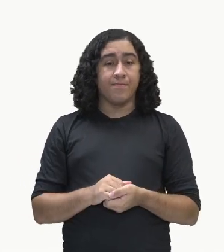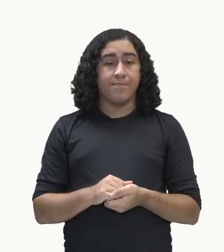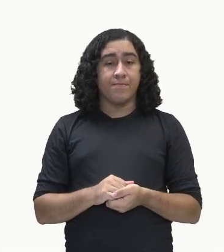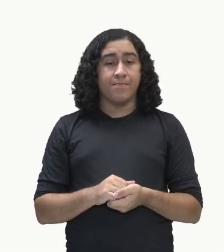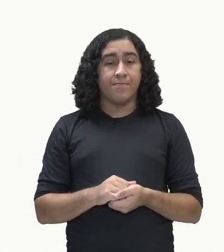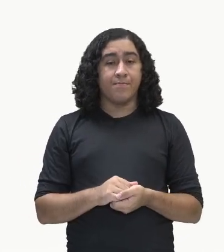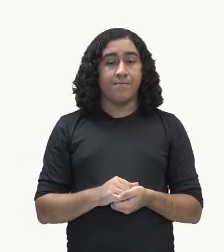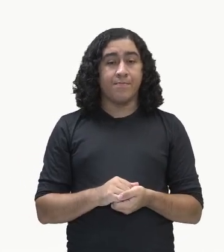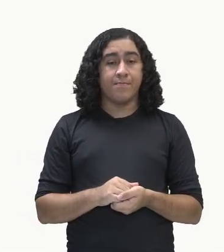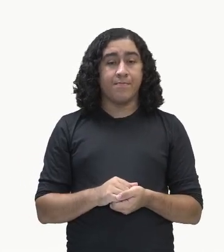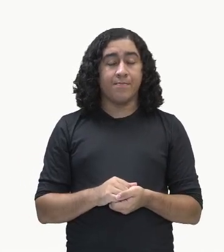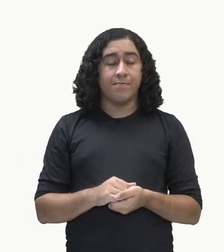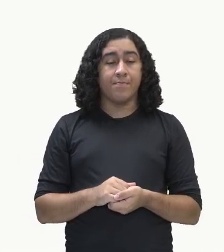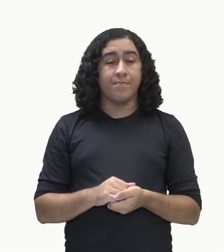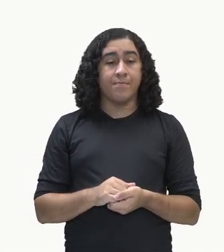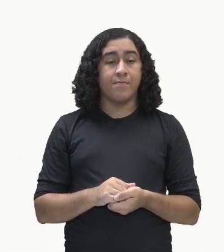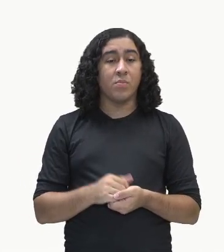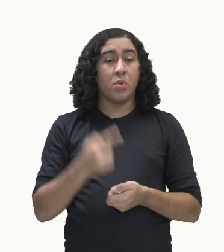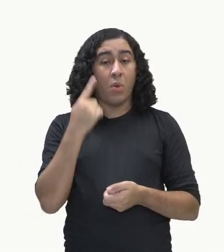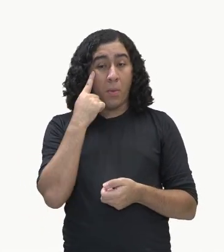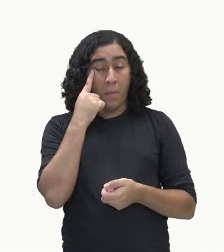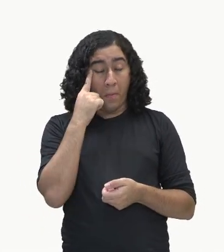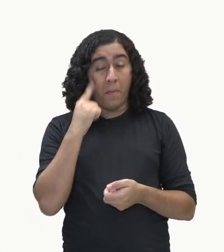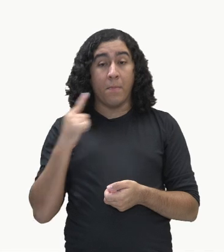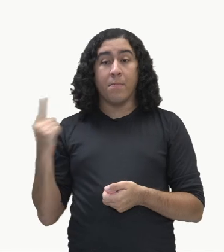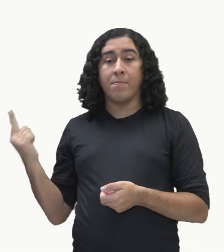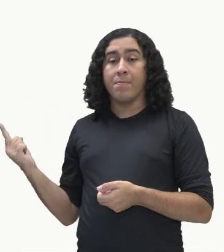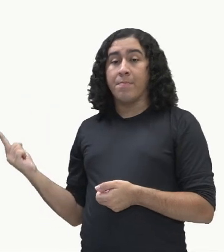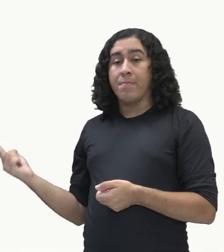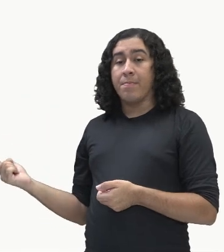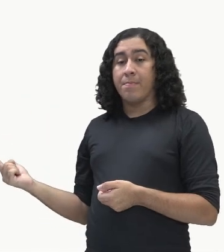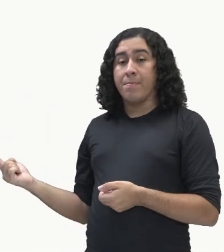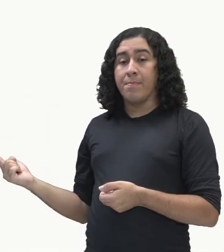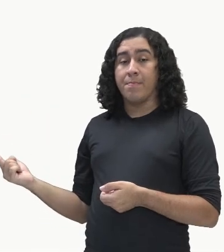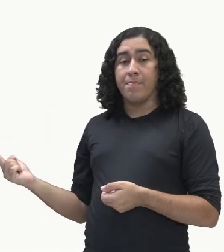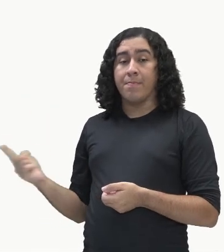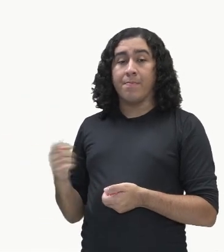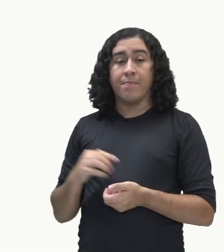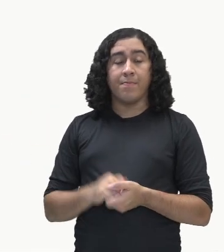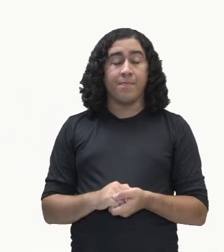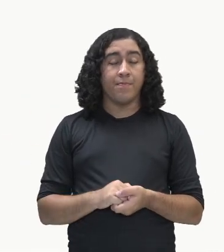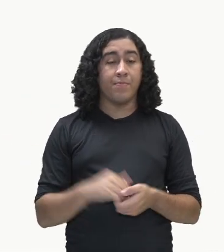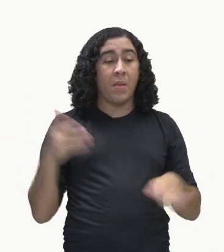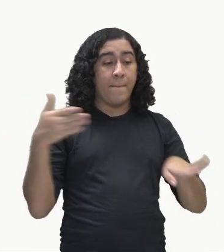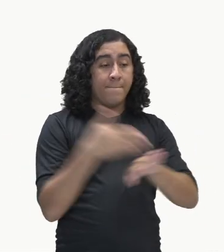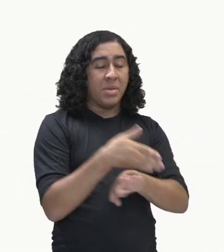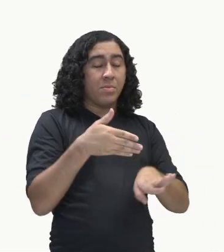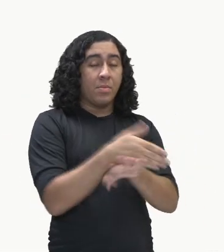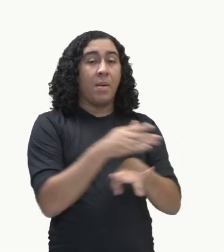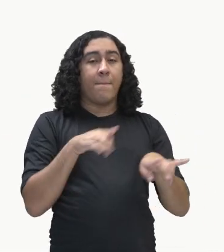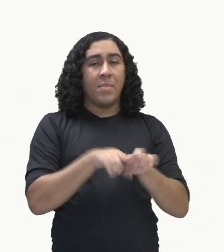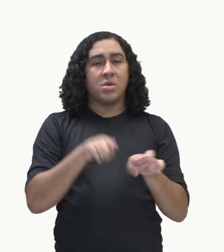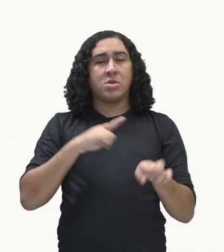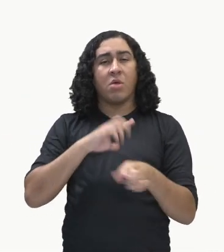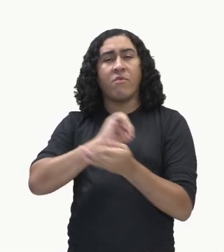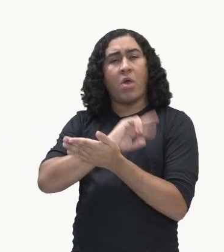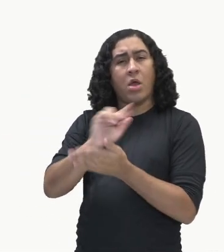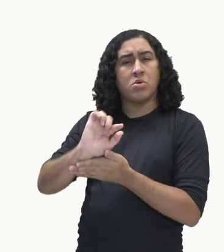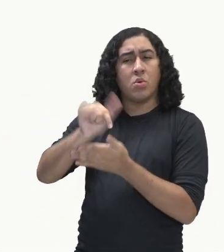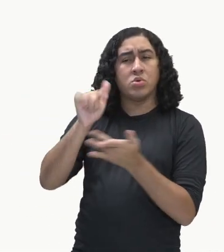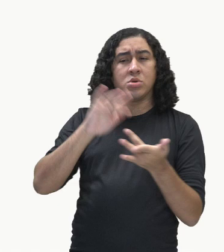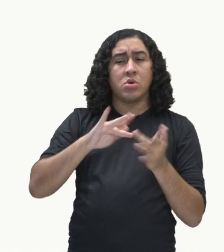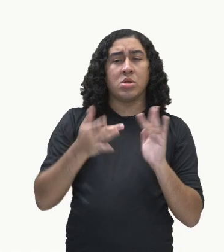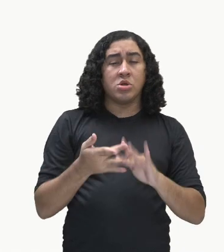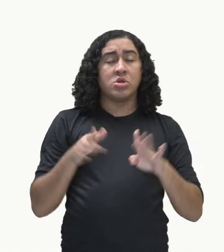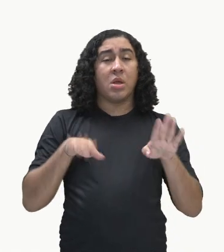Eu vou colocar aqui a tradução como participar, tá? Mas ele tem outros significados, depende ali, varia